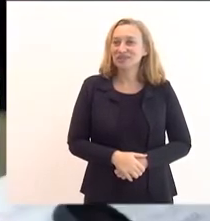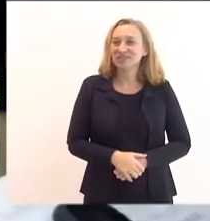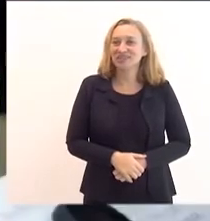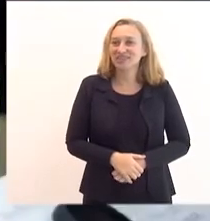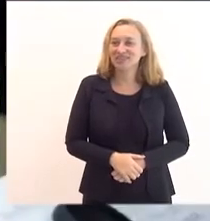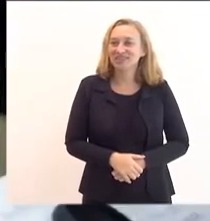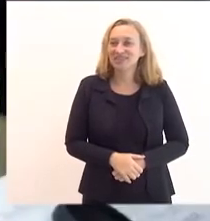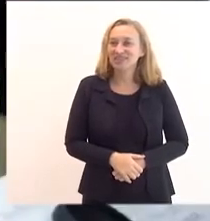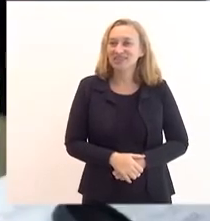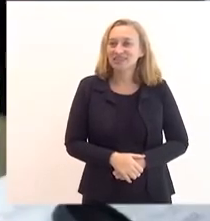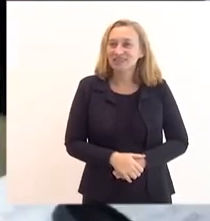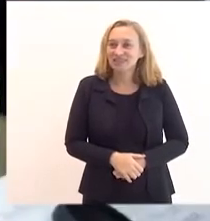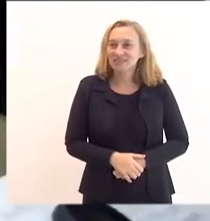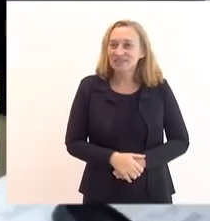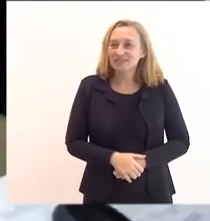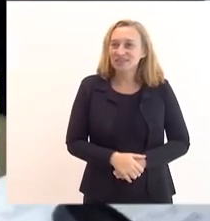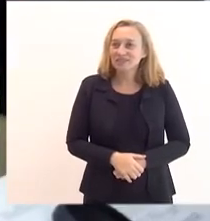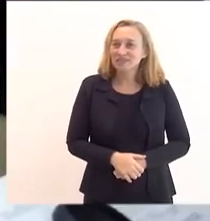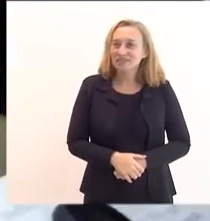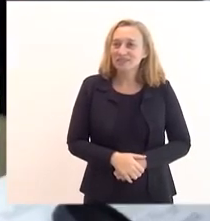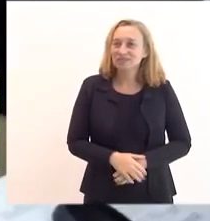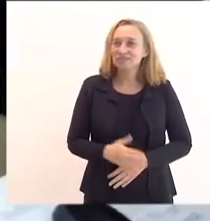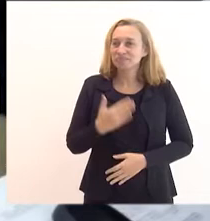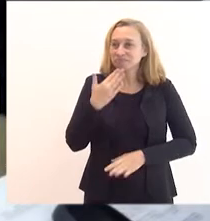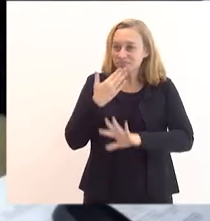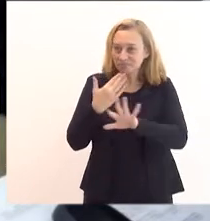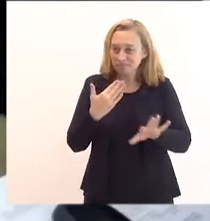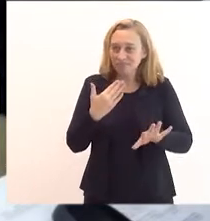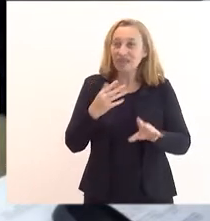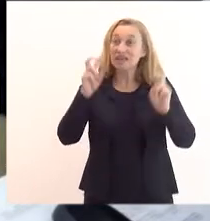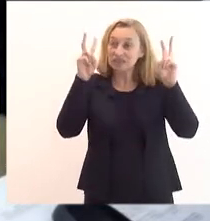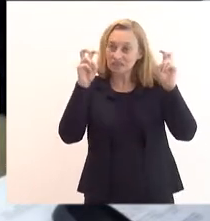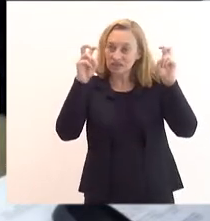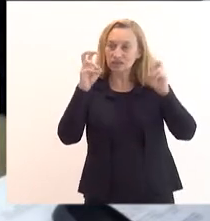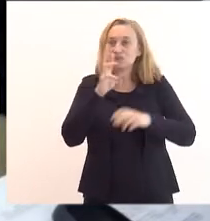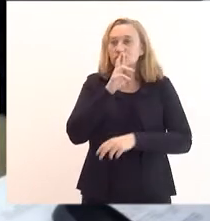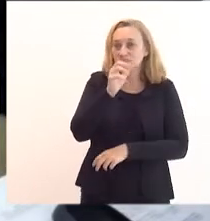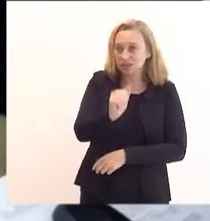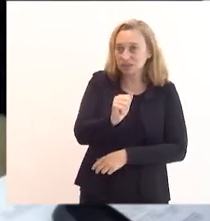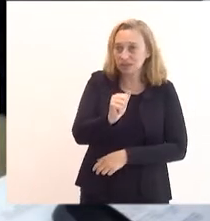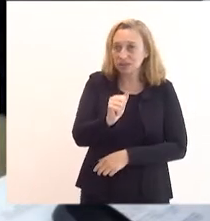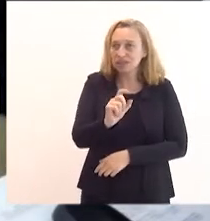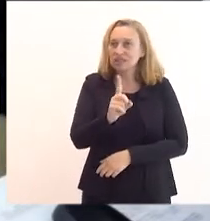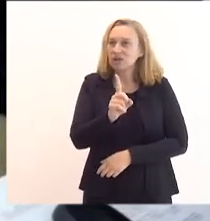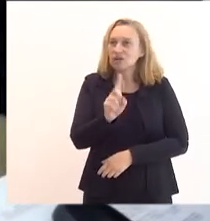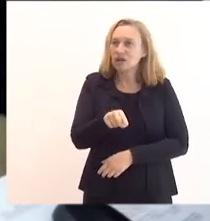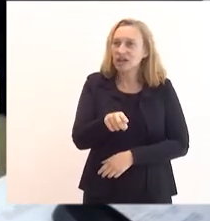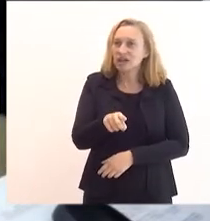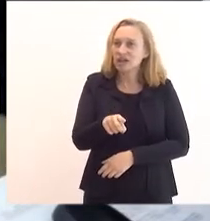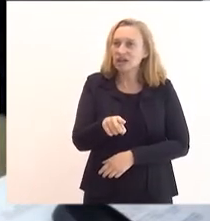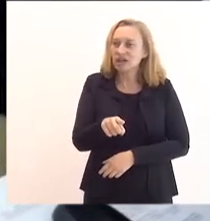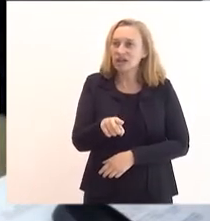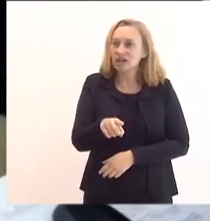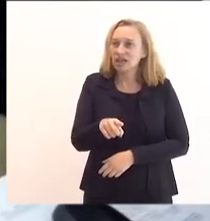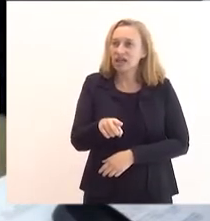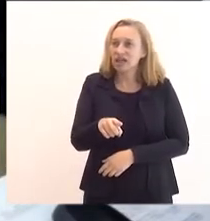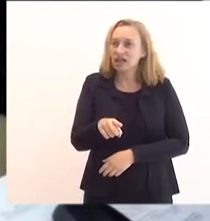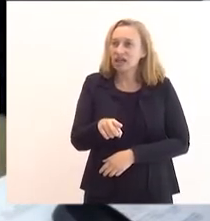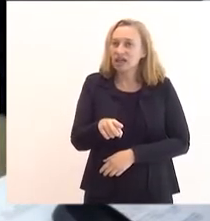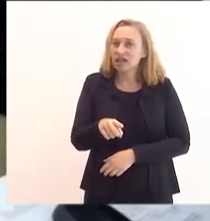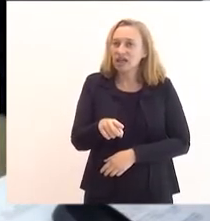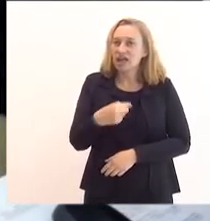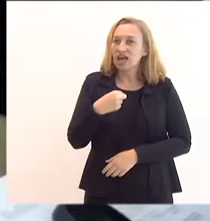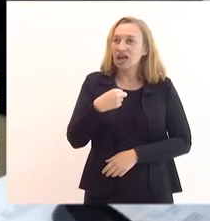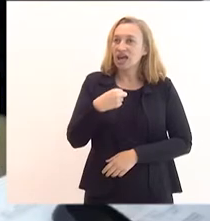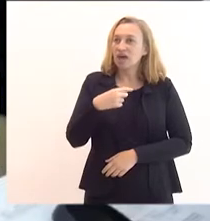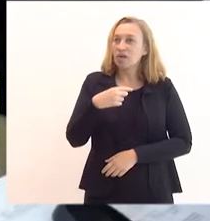a fala, o deputado Rodrigo Amorim pediu a parte. É porque, nesse caso, Rodrigo, assim, não se trata de automedicação, né? Esses